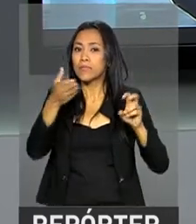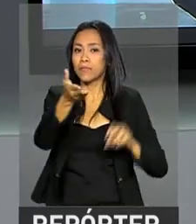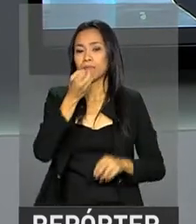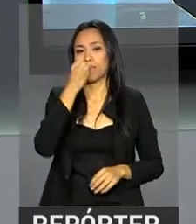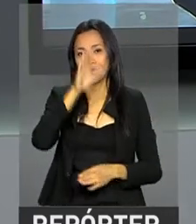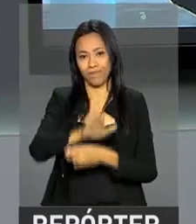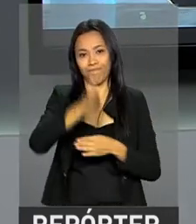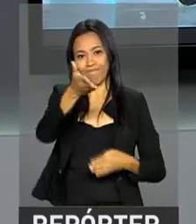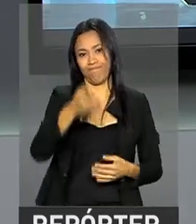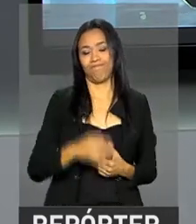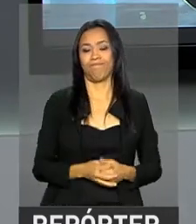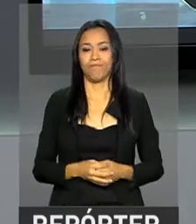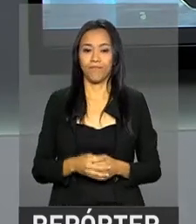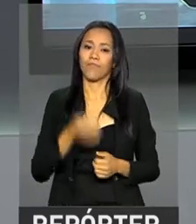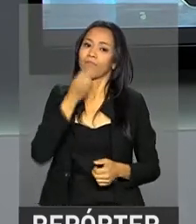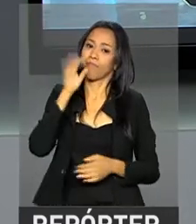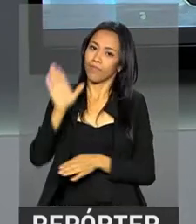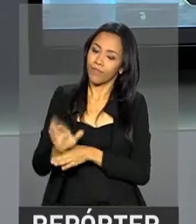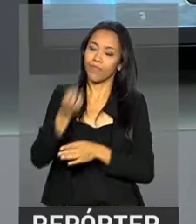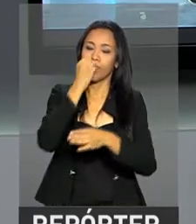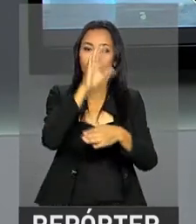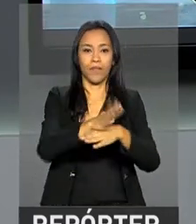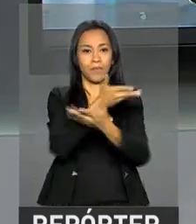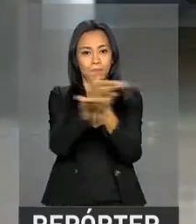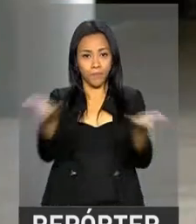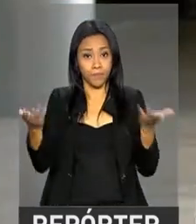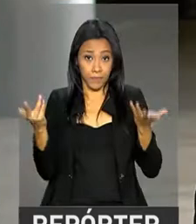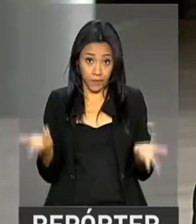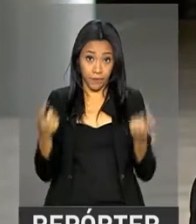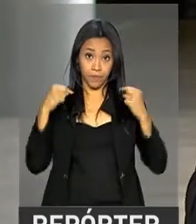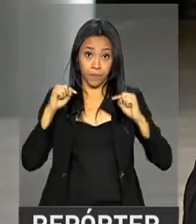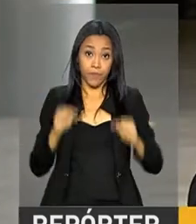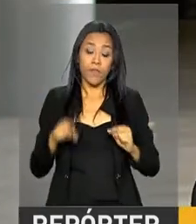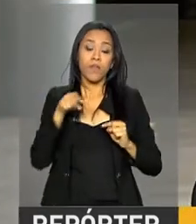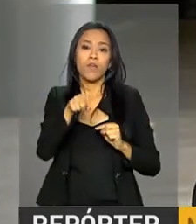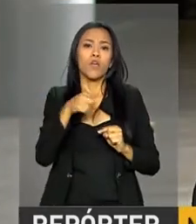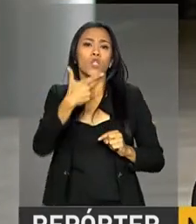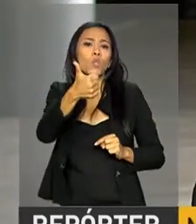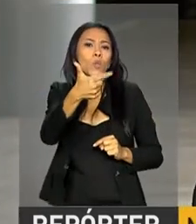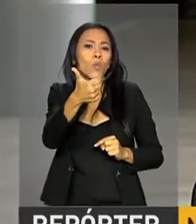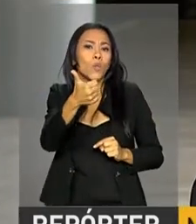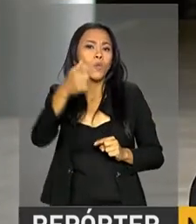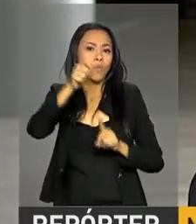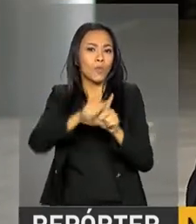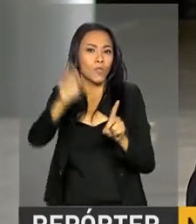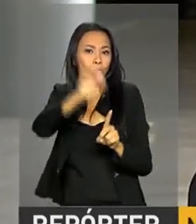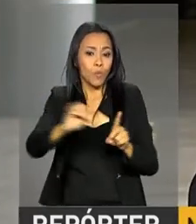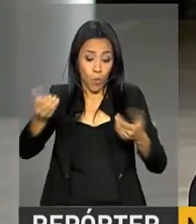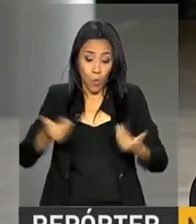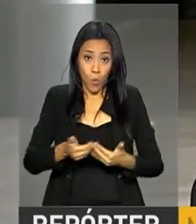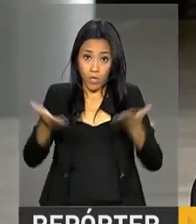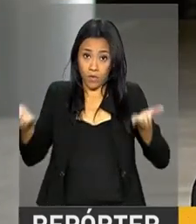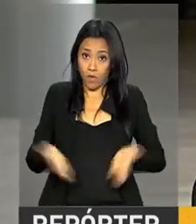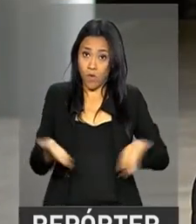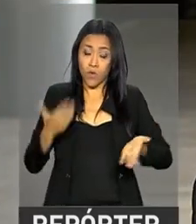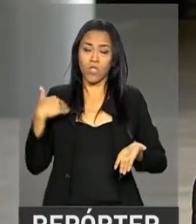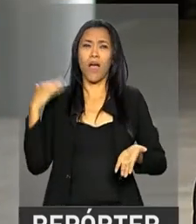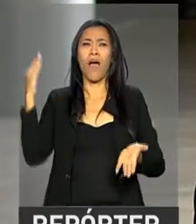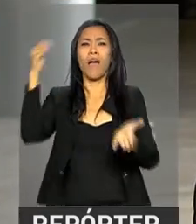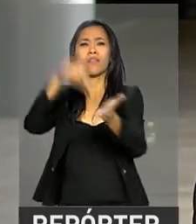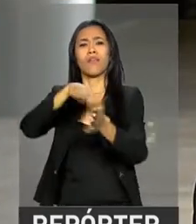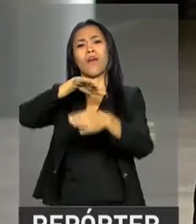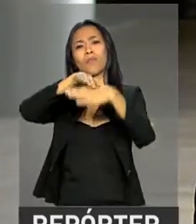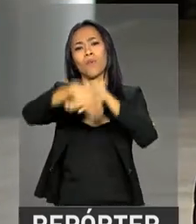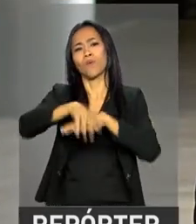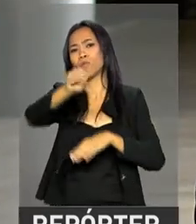tarde pra você bota de carro a boa tarde a todos olha carla a operação 12 de outubro começou hoje e vai até a noite do próximo domingo